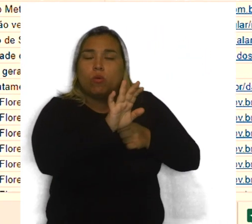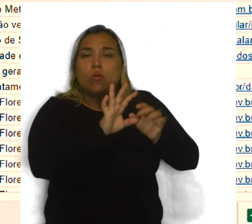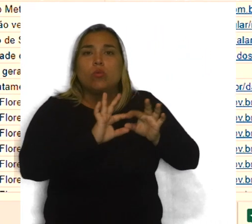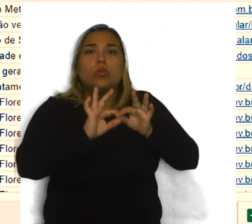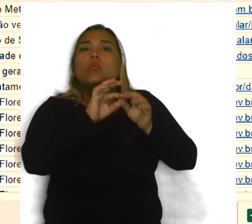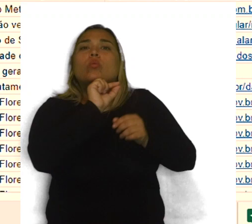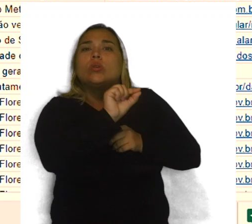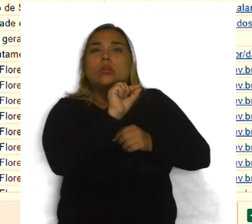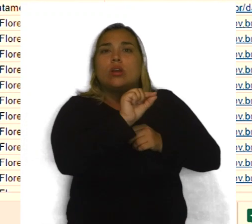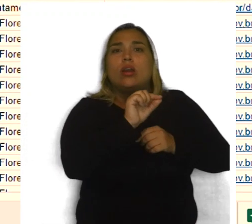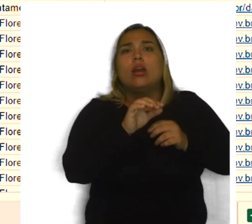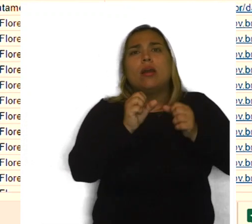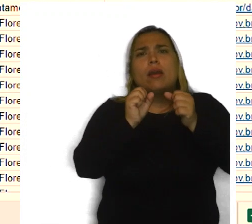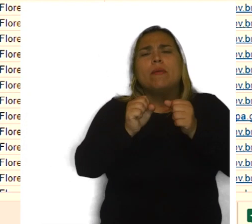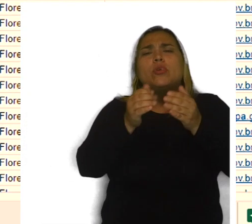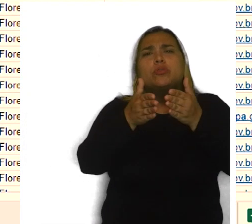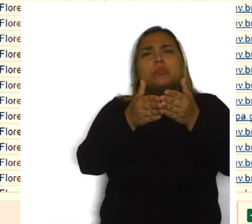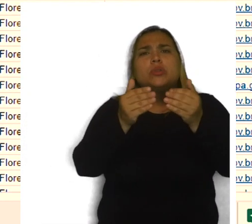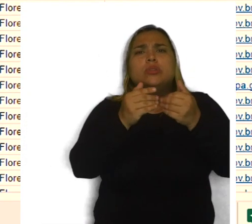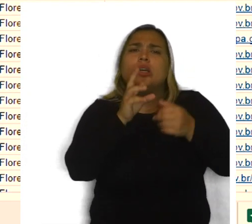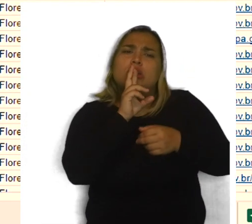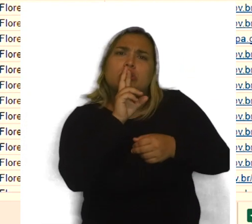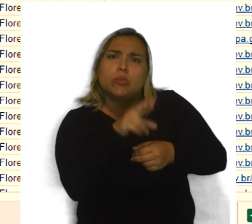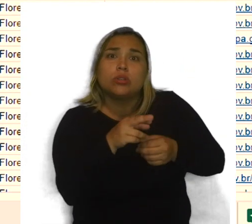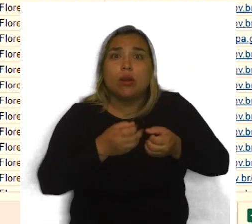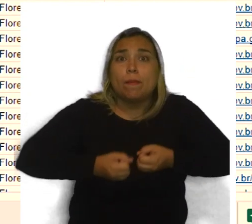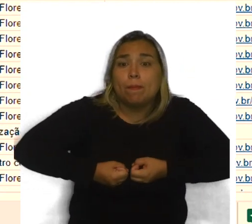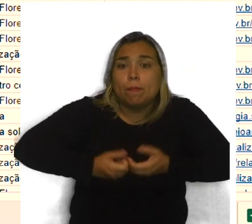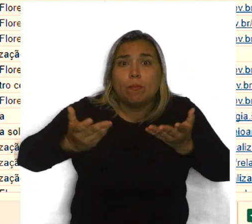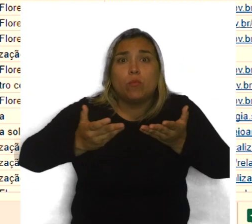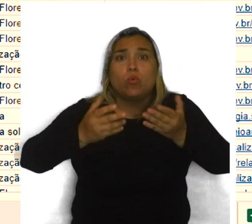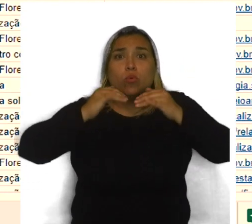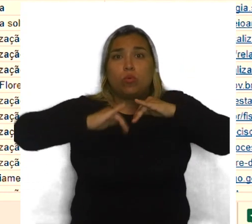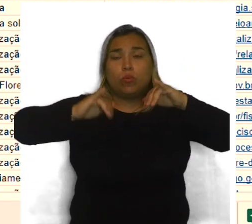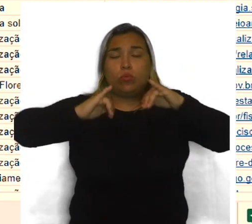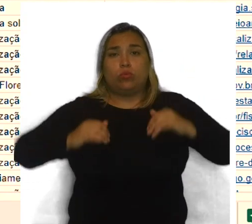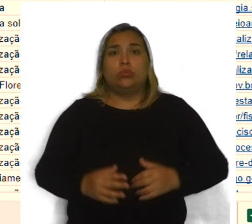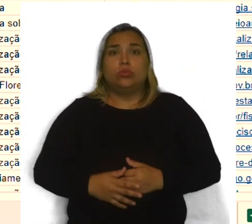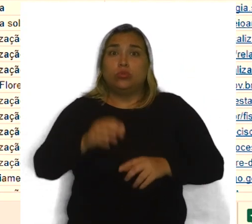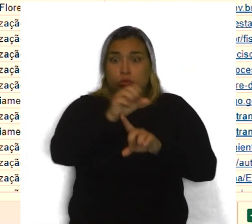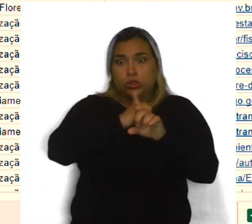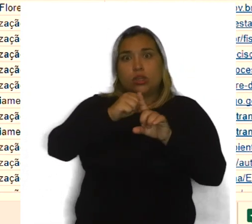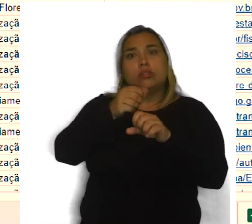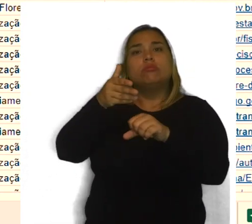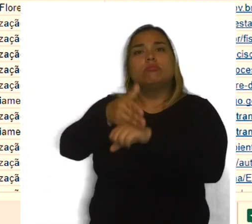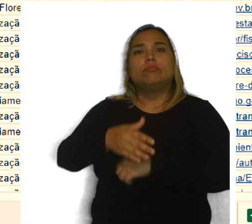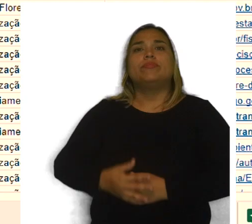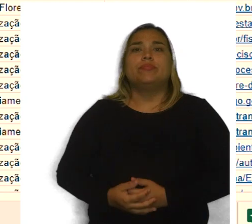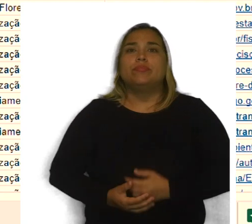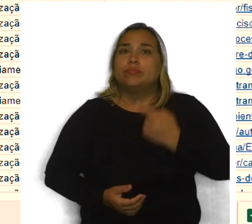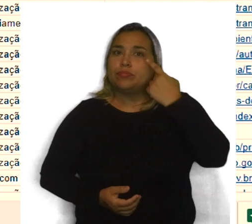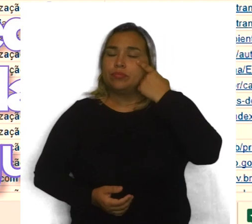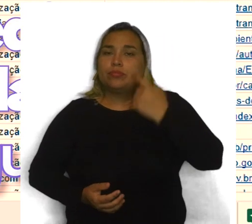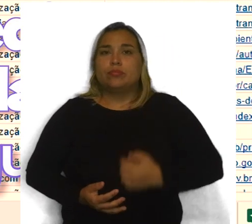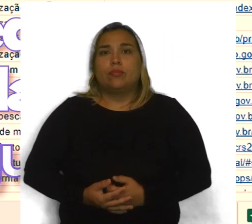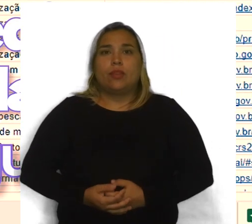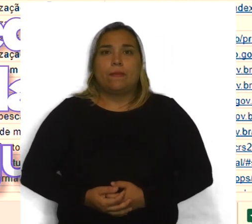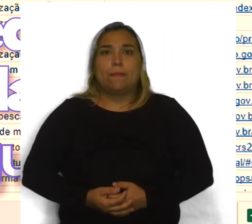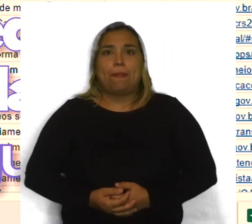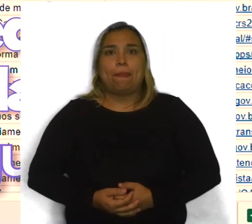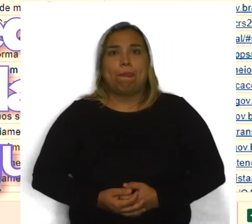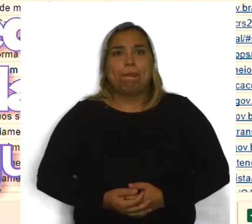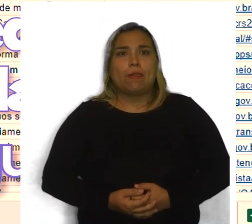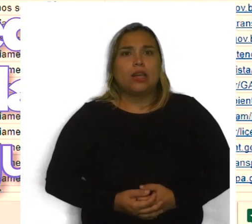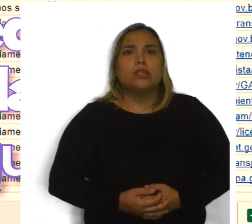pedido, podes optar para que a resposta seja publicizada, assim a sociedade passa a ter acesso também. Anota aí: